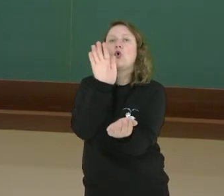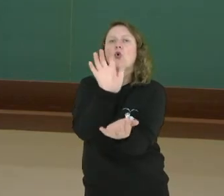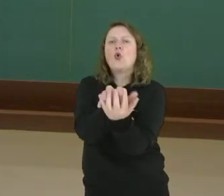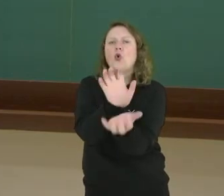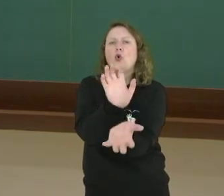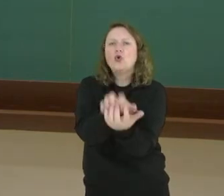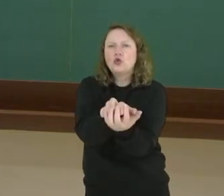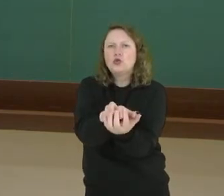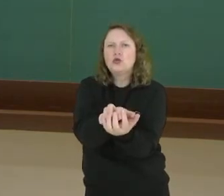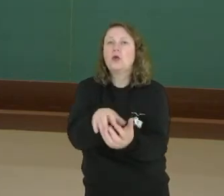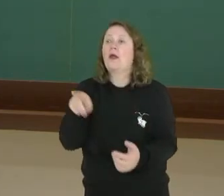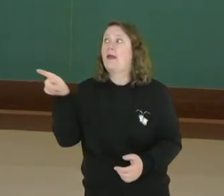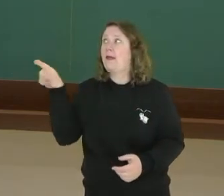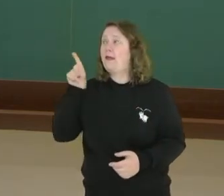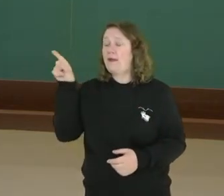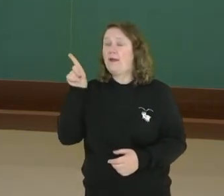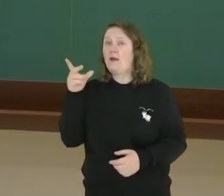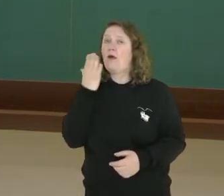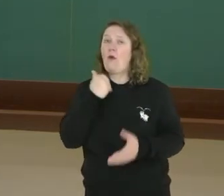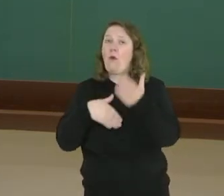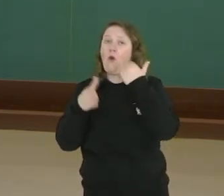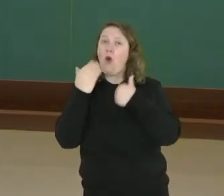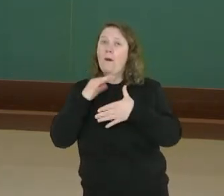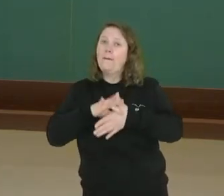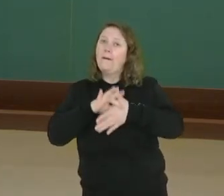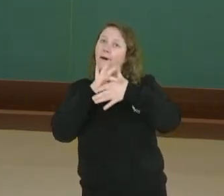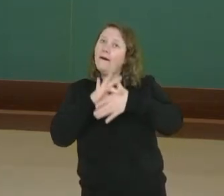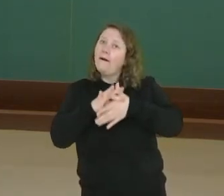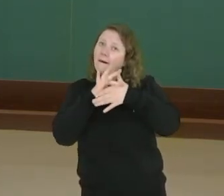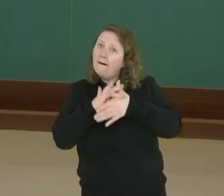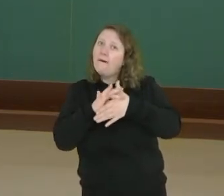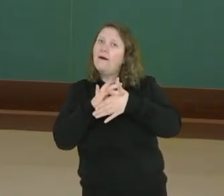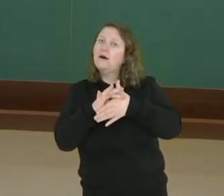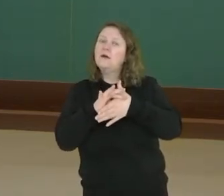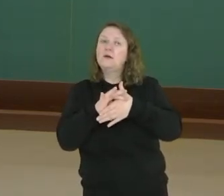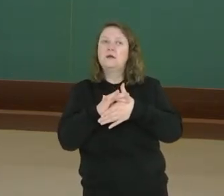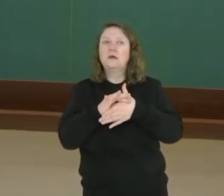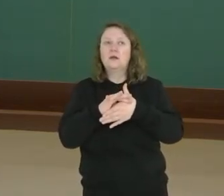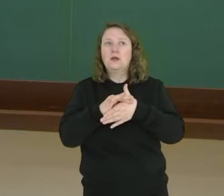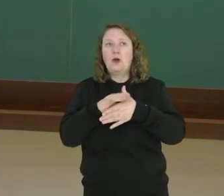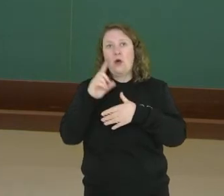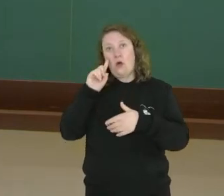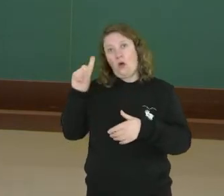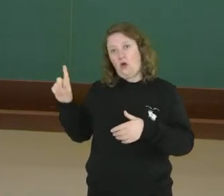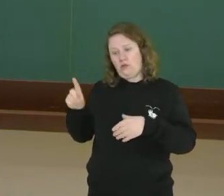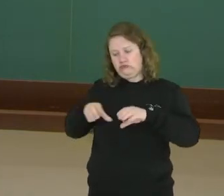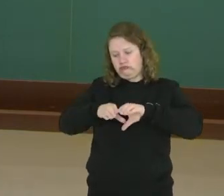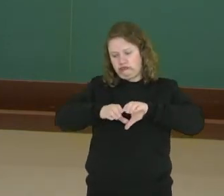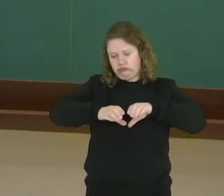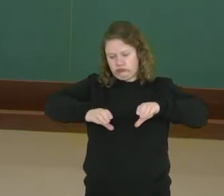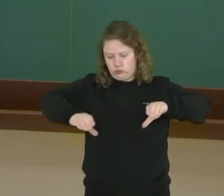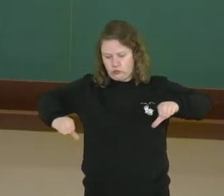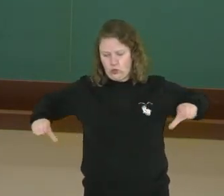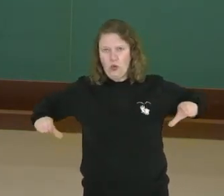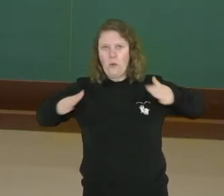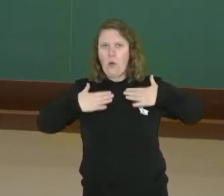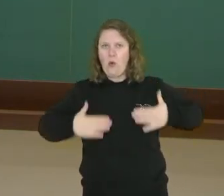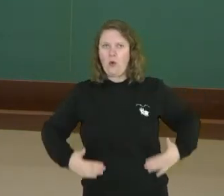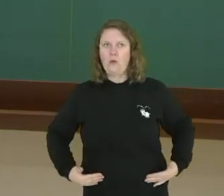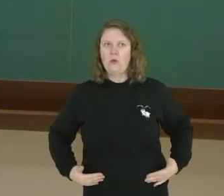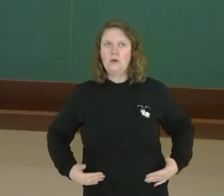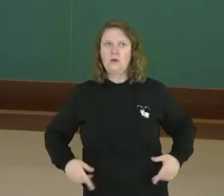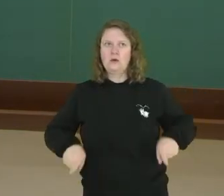animal carnívoro, corpo alongado. A gente observa essa característica, né? E todo recoberto